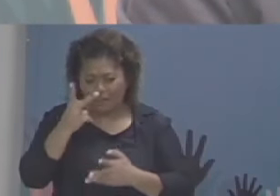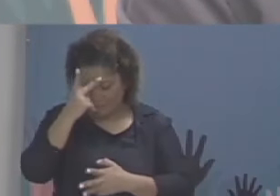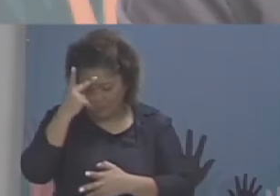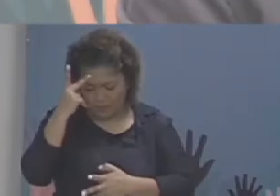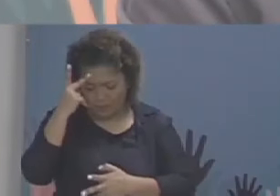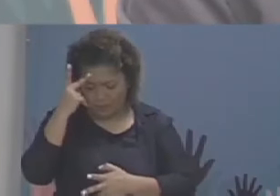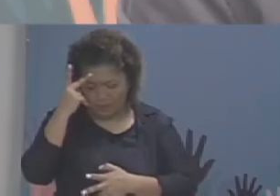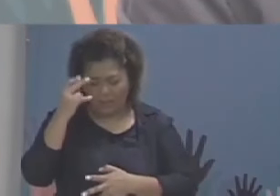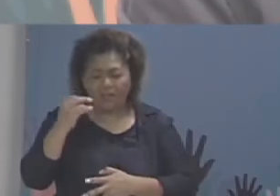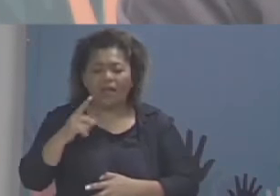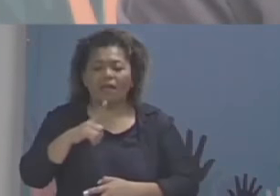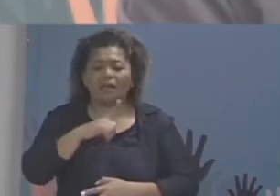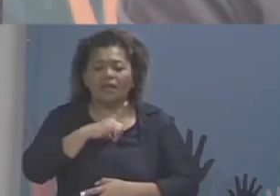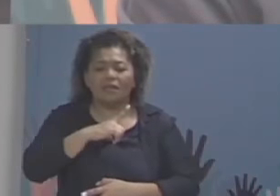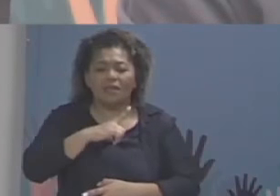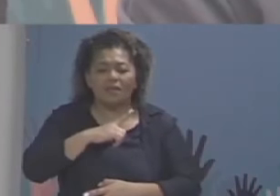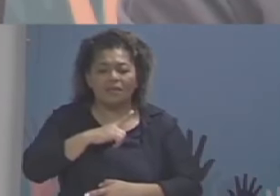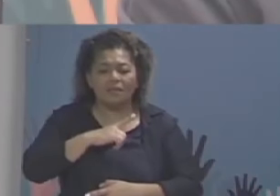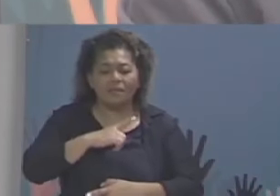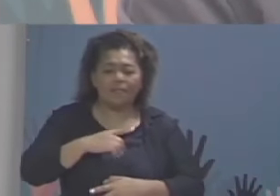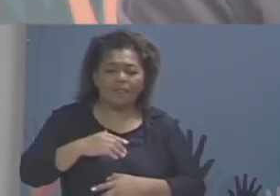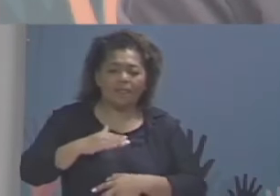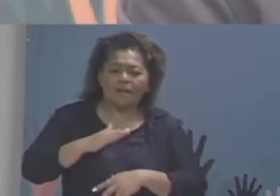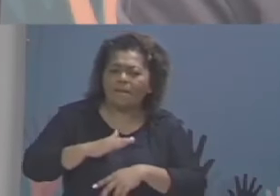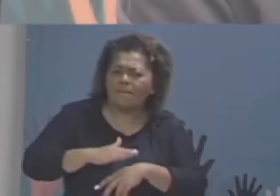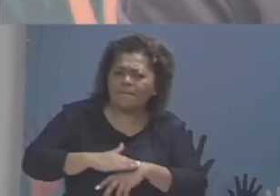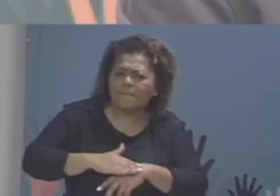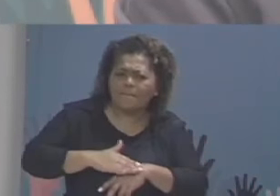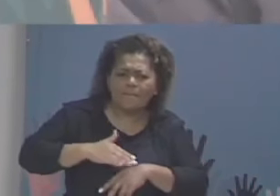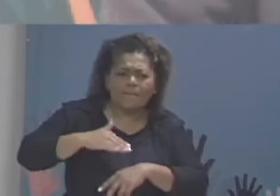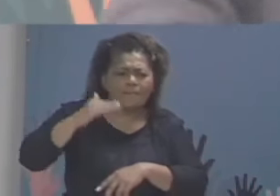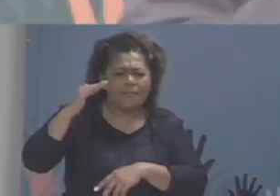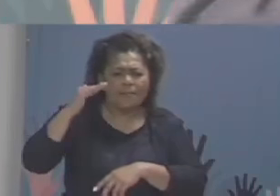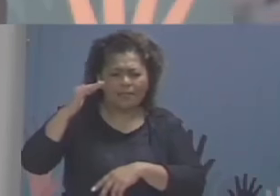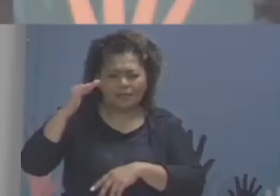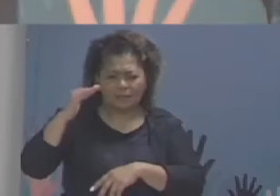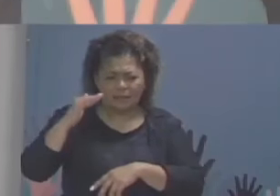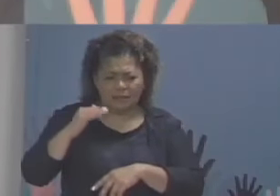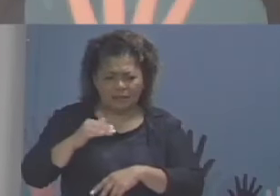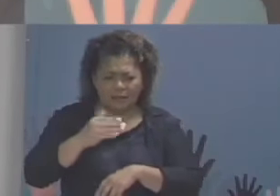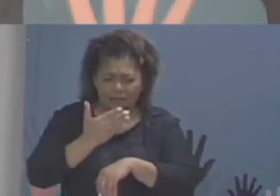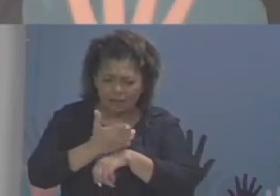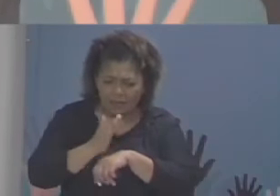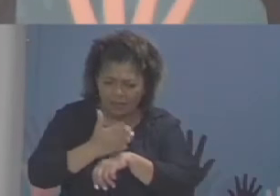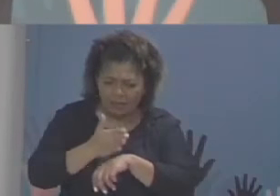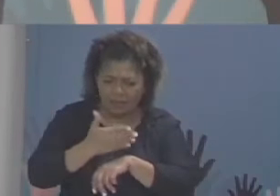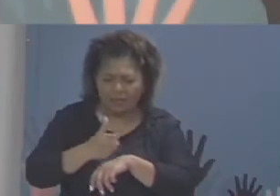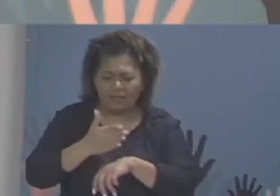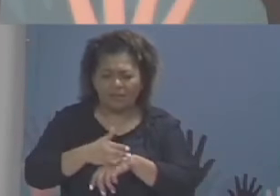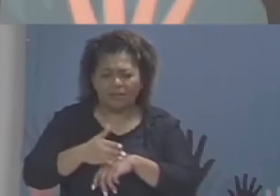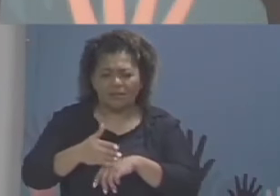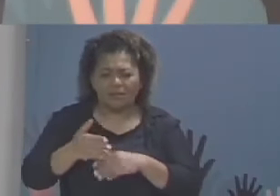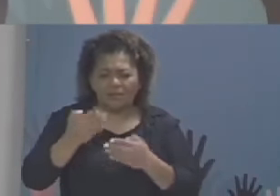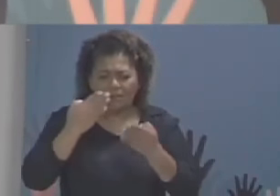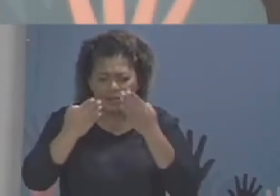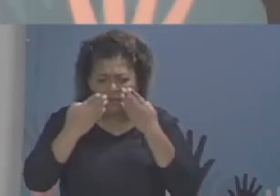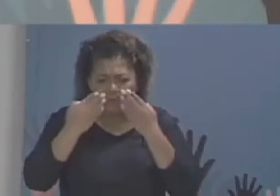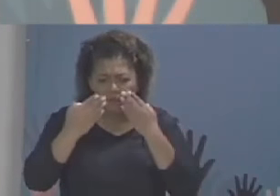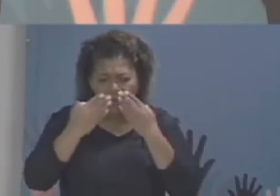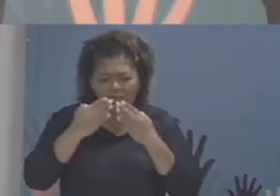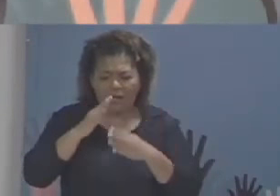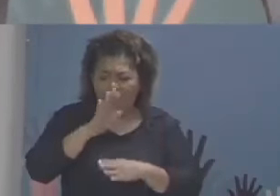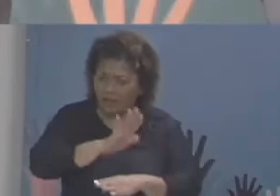saber do meio acadêmico que estão conosco, fazendo aproximação com as entidades formadoras e profissionais em psicologia, nacionais e internacionais, que